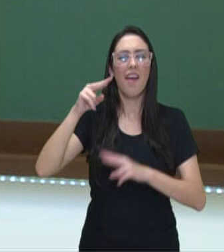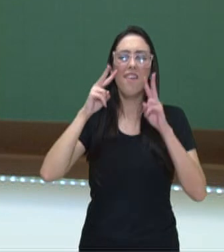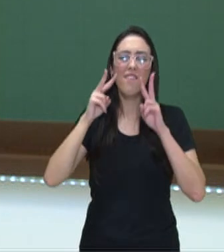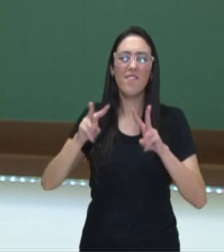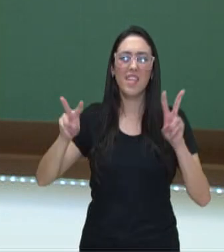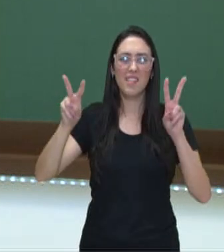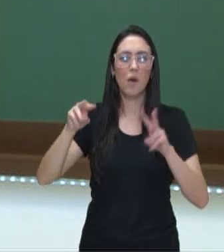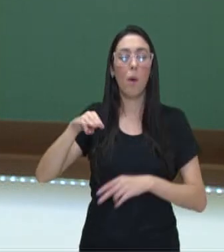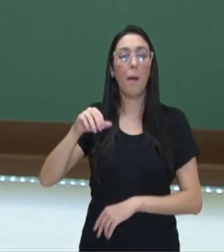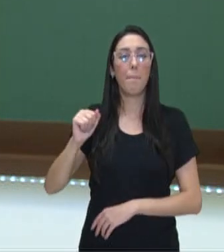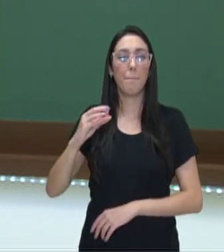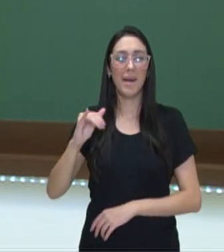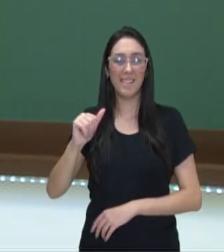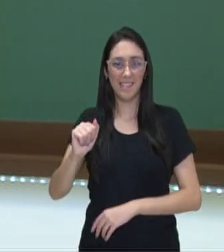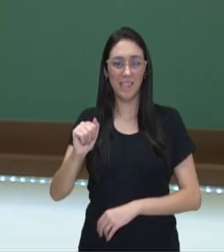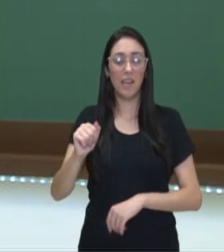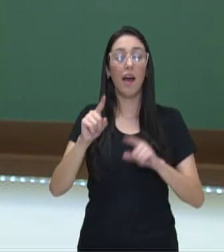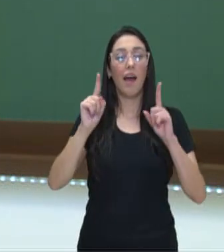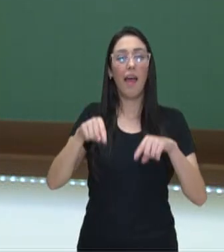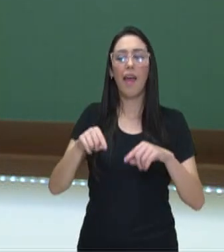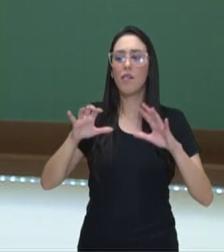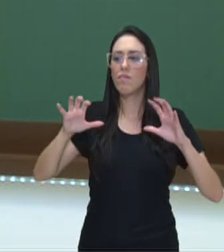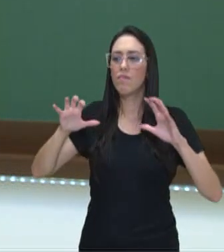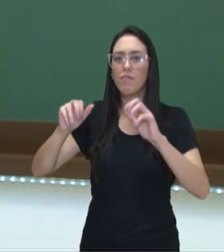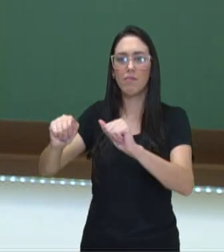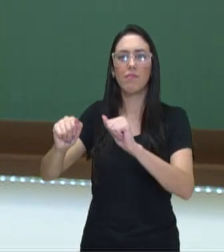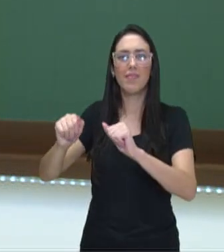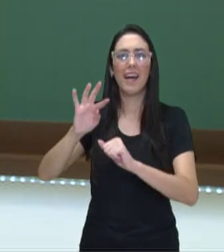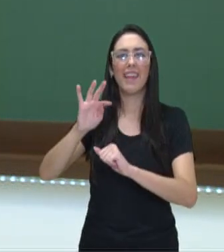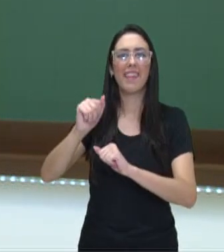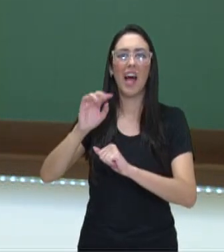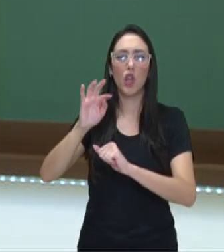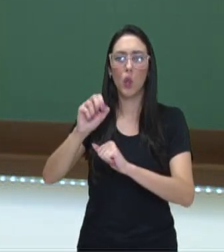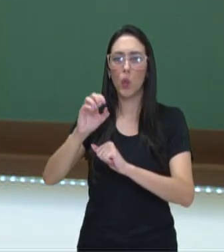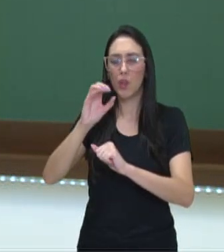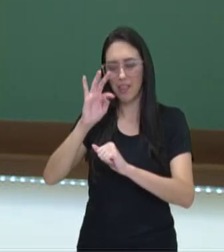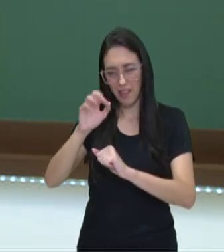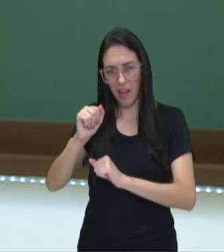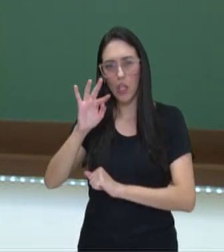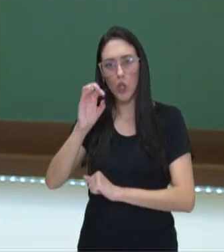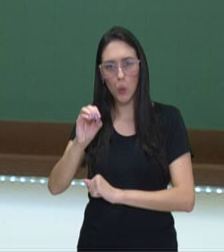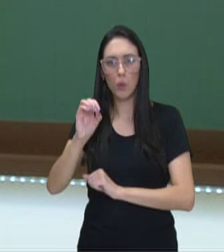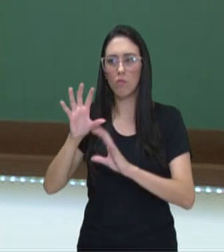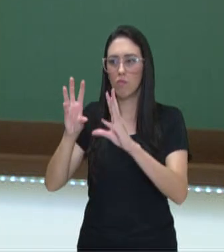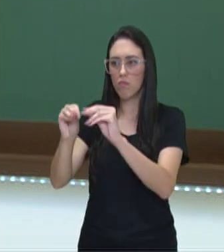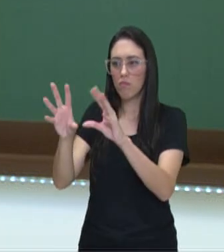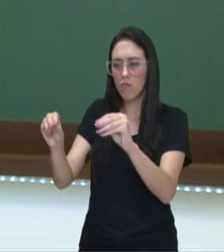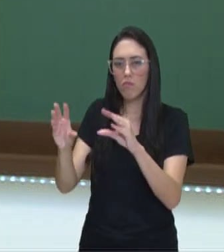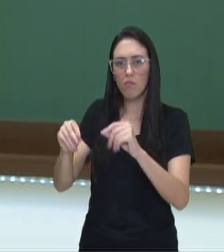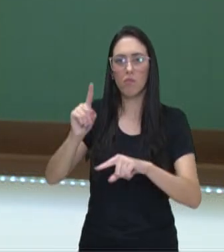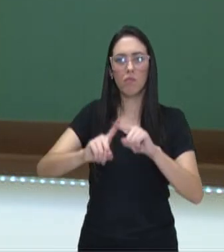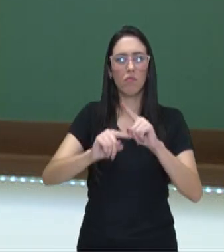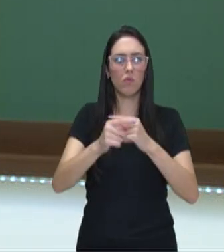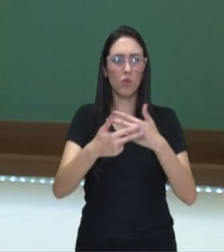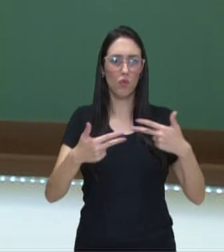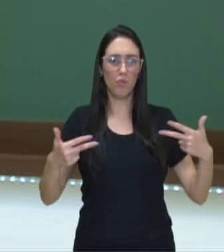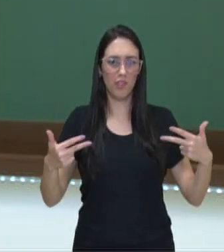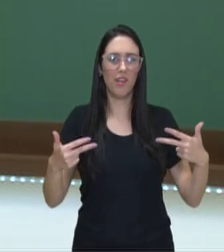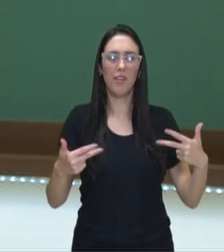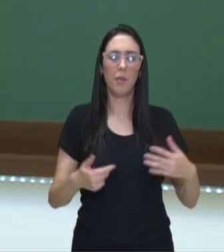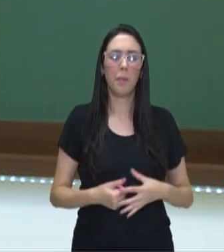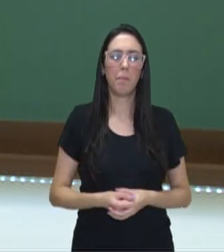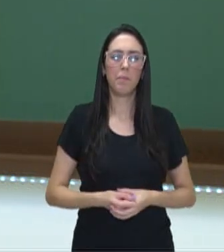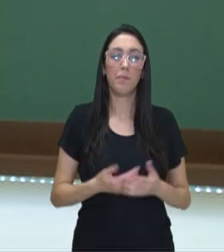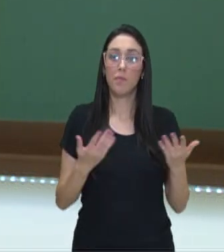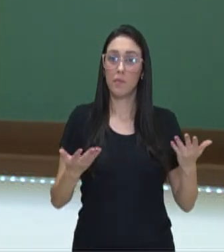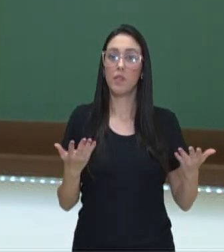macia aguçaria o sentido do tato, que é por meio do tato que nós conseguimos sentir a textura dos objetos e das coisas.